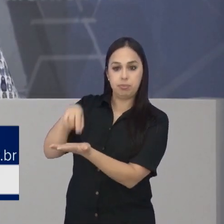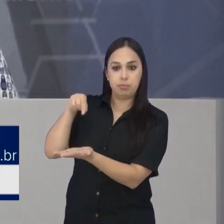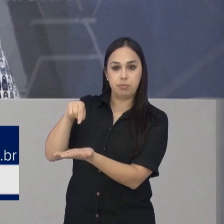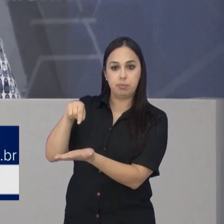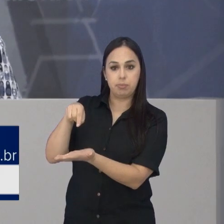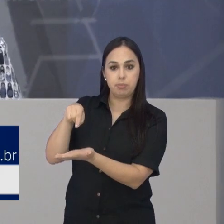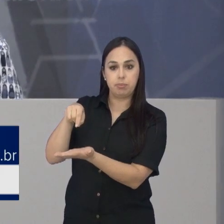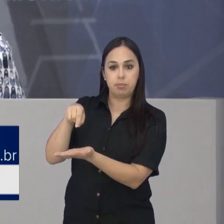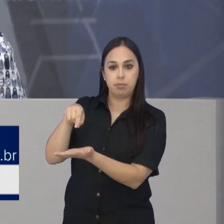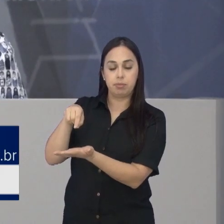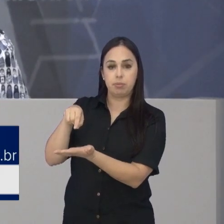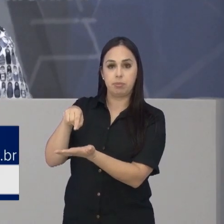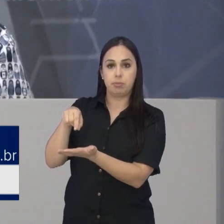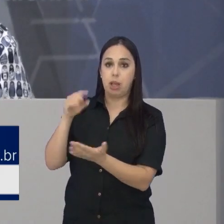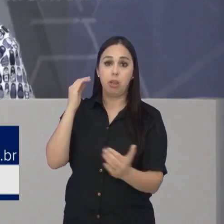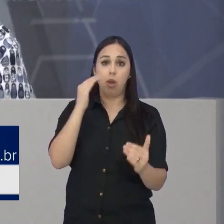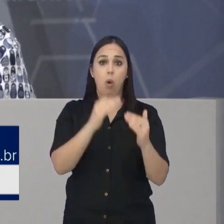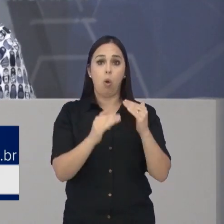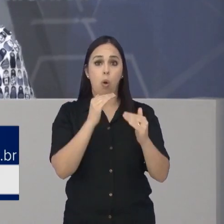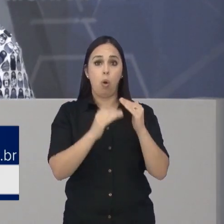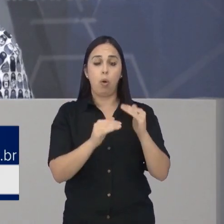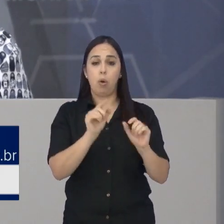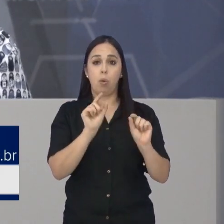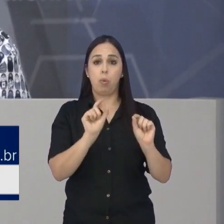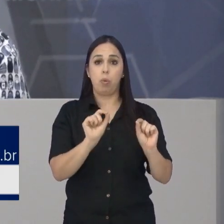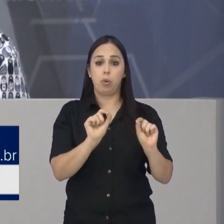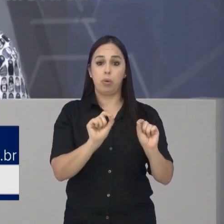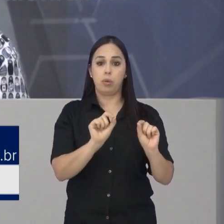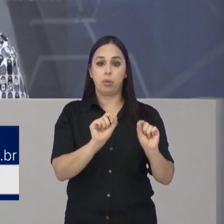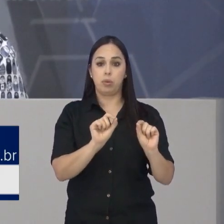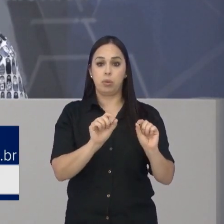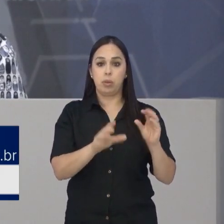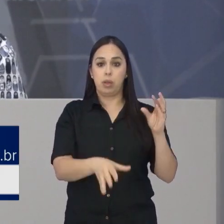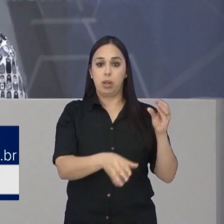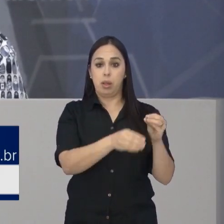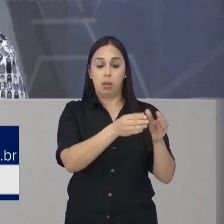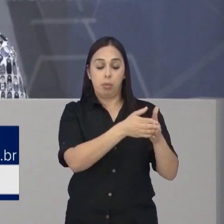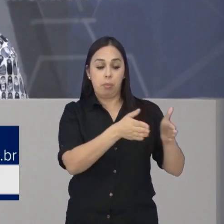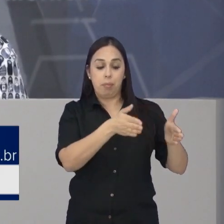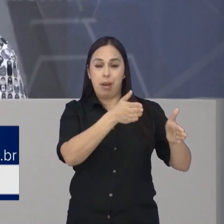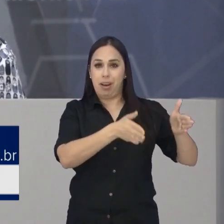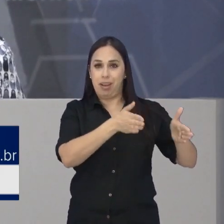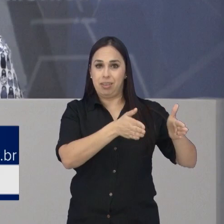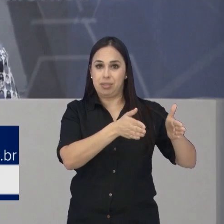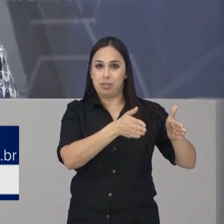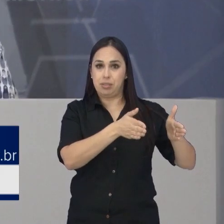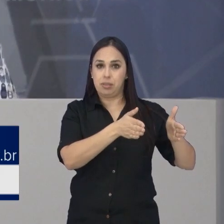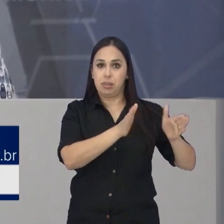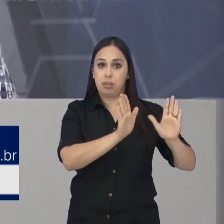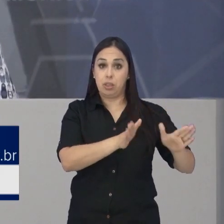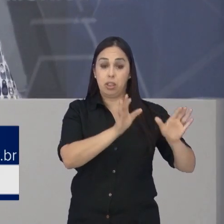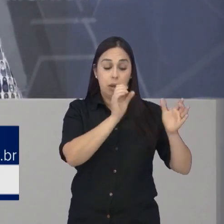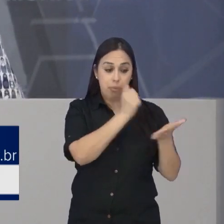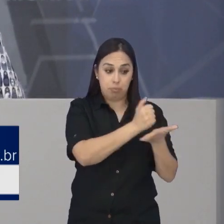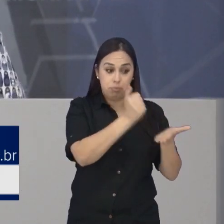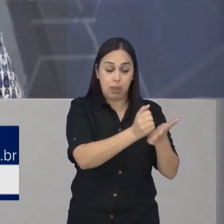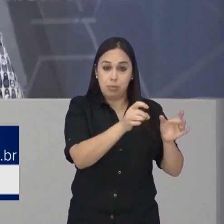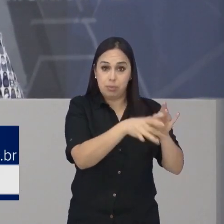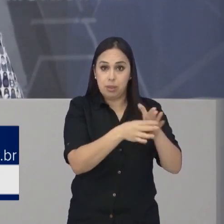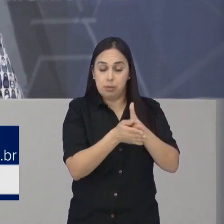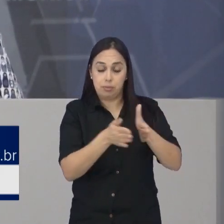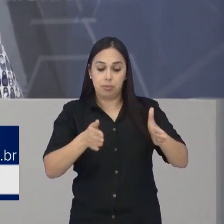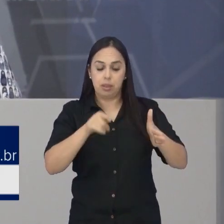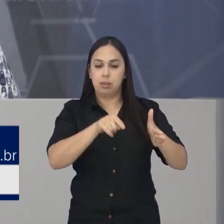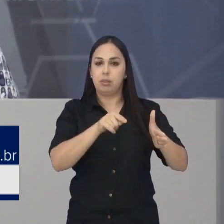julgou irregular a celebração dos aditivos após o término do prazo contratual